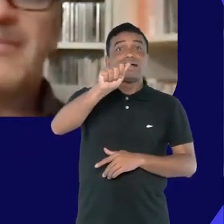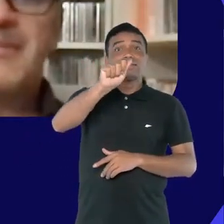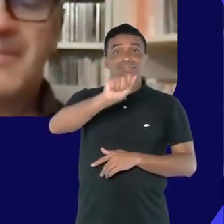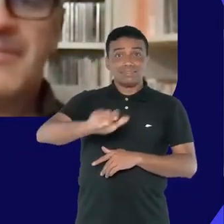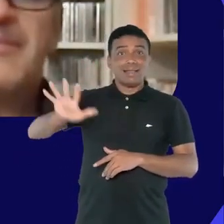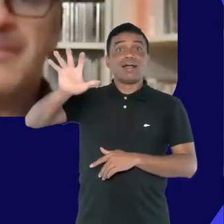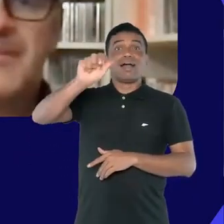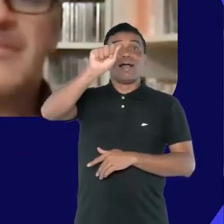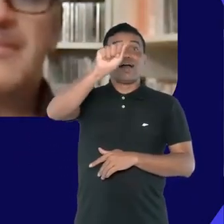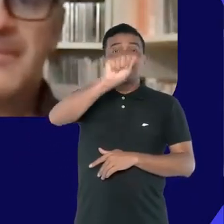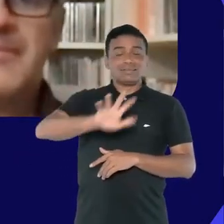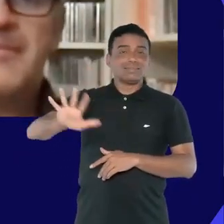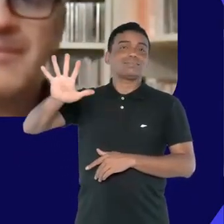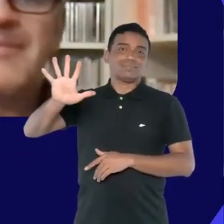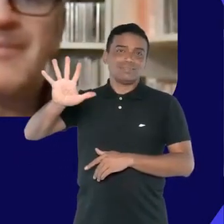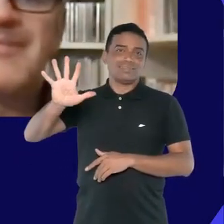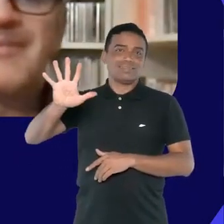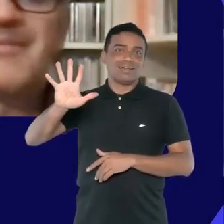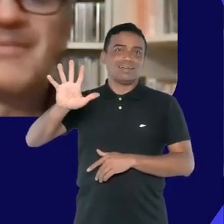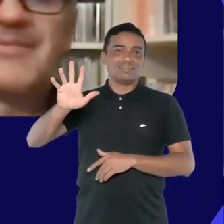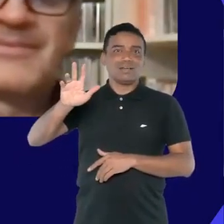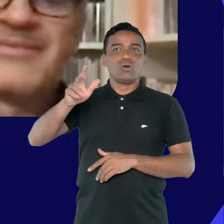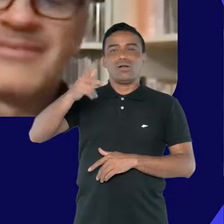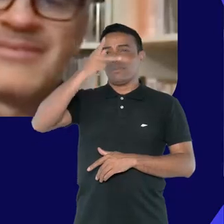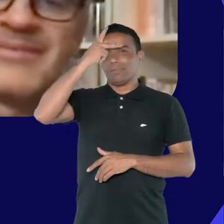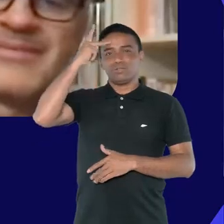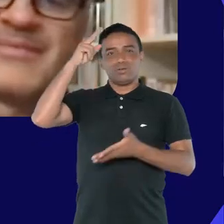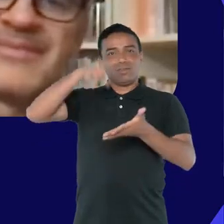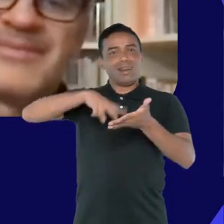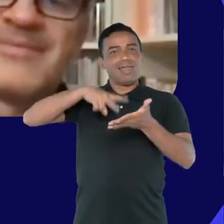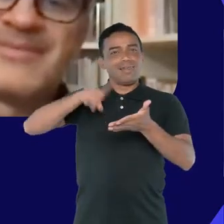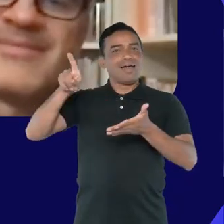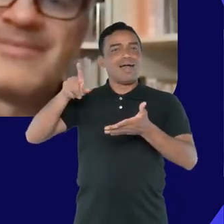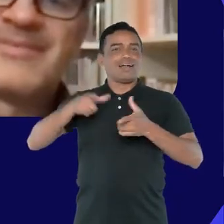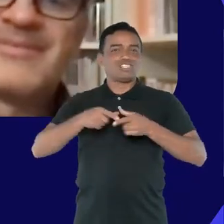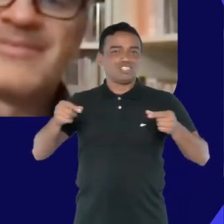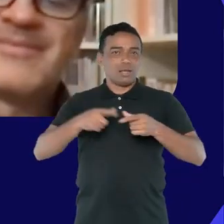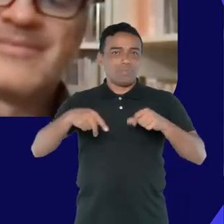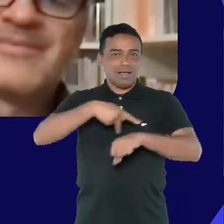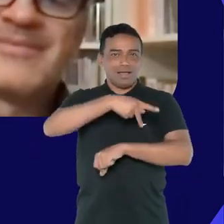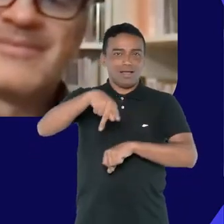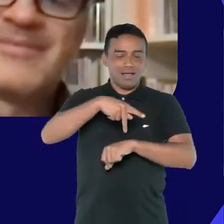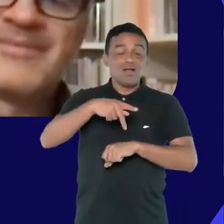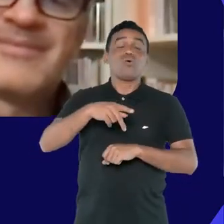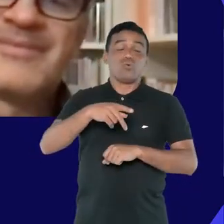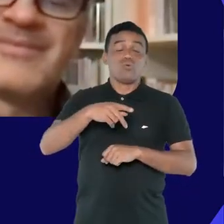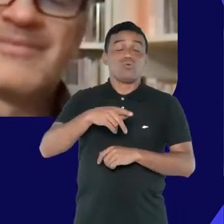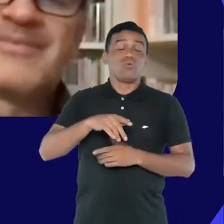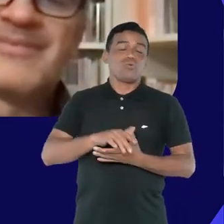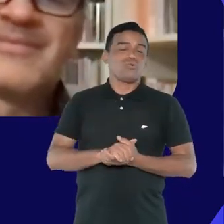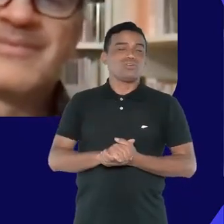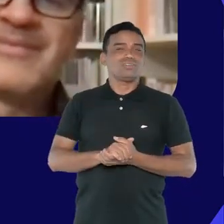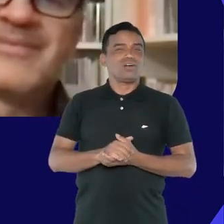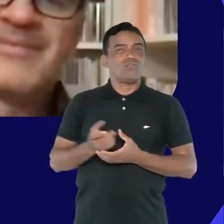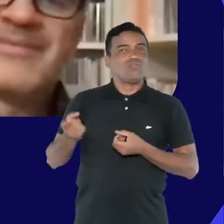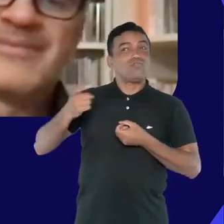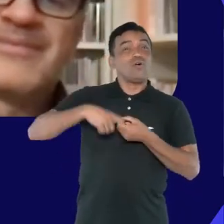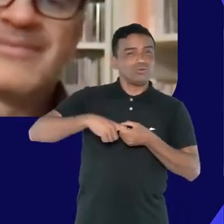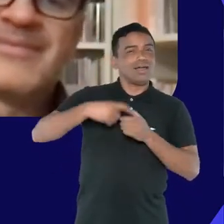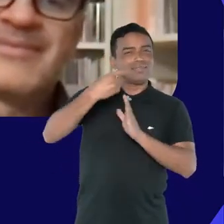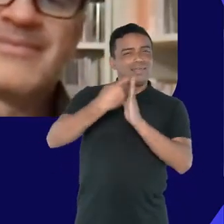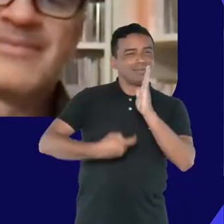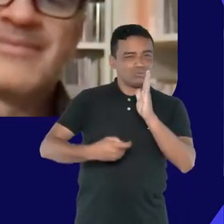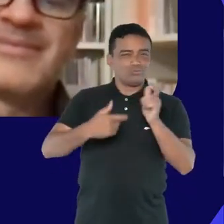você fala dos leitores japoneses. Estou indo um pouco agora bem adiante, mas vou voltar também em alguns lugares dos textos